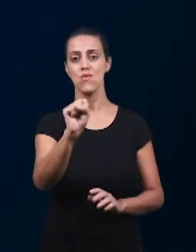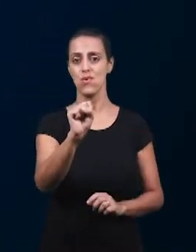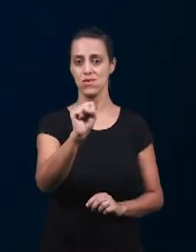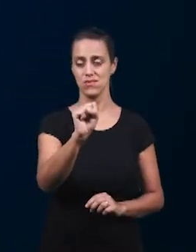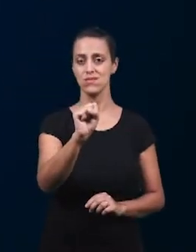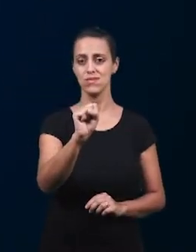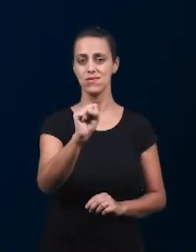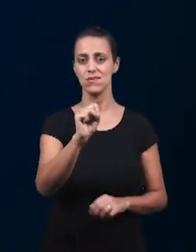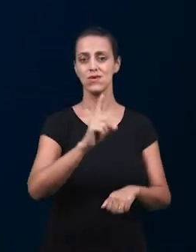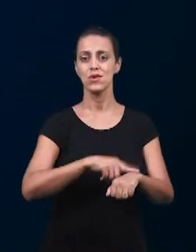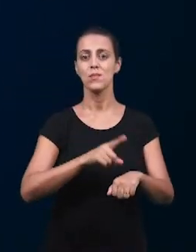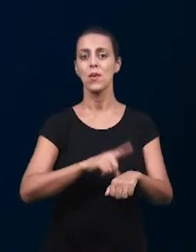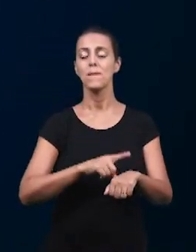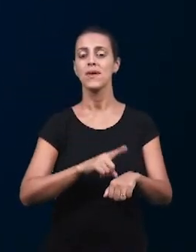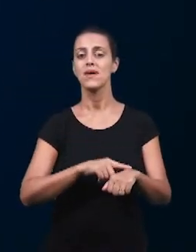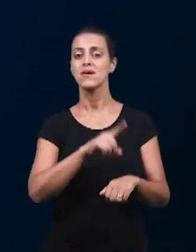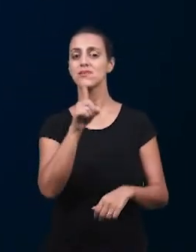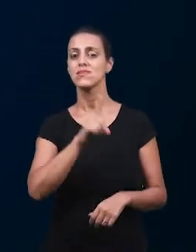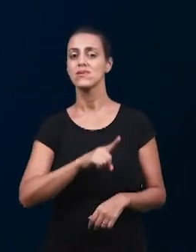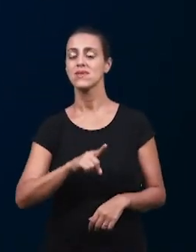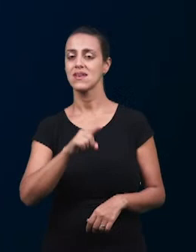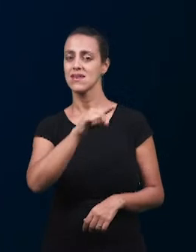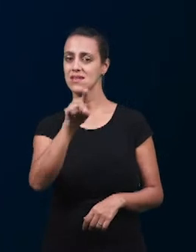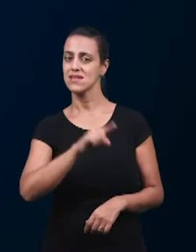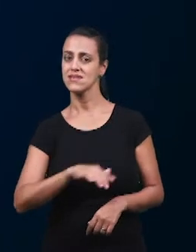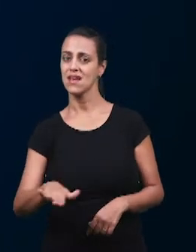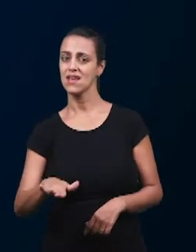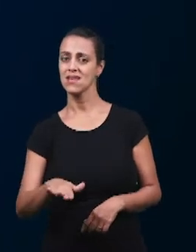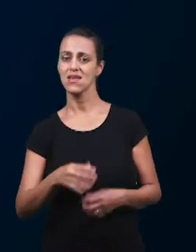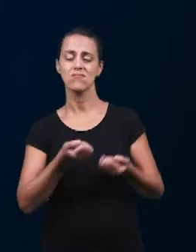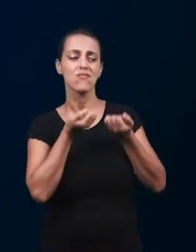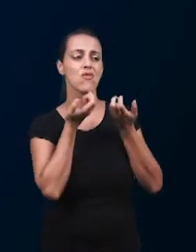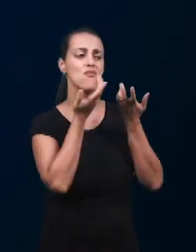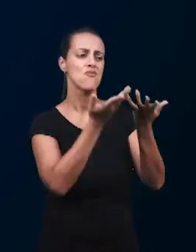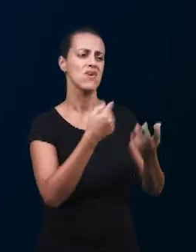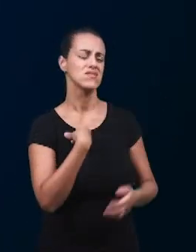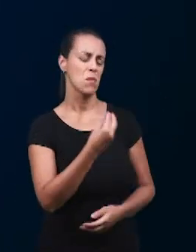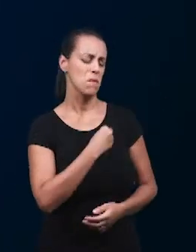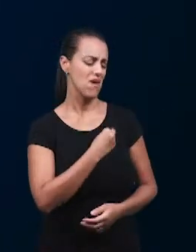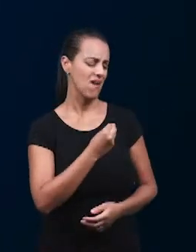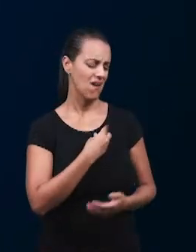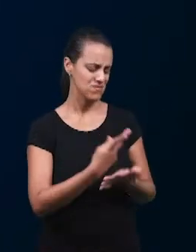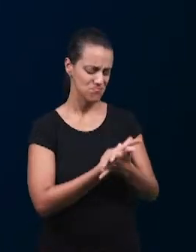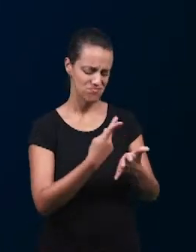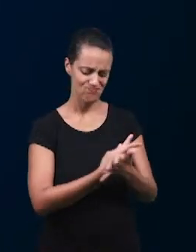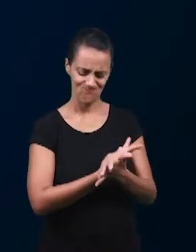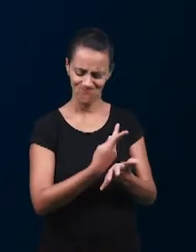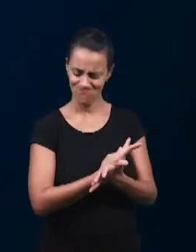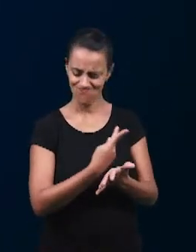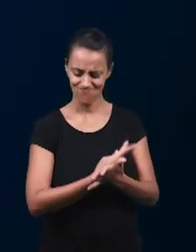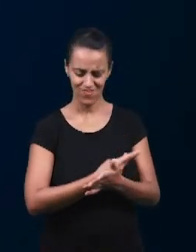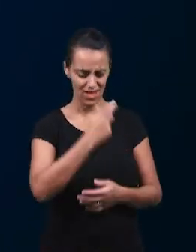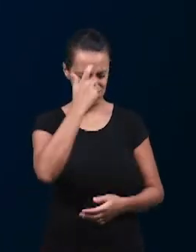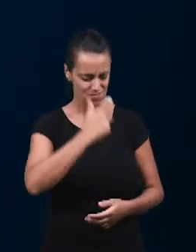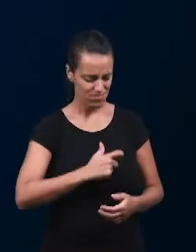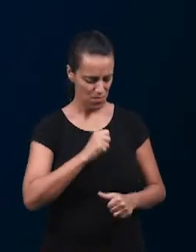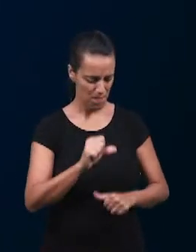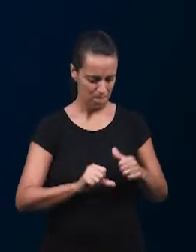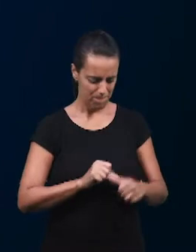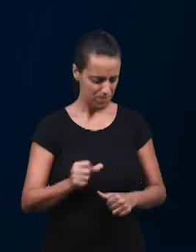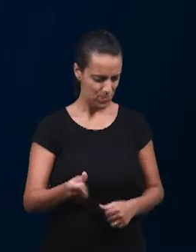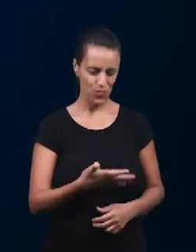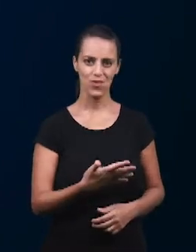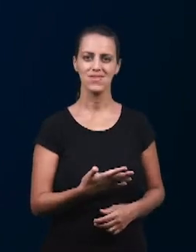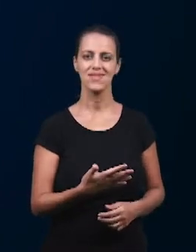8, quando Zaqueu confessa sua vida de pecado e tem uma mudança de